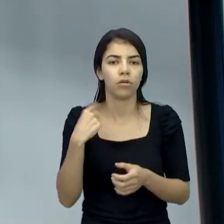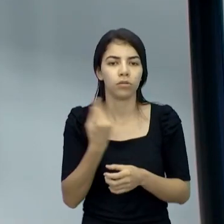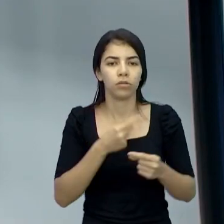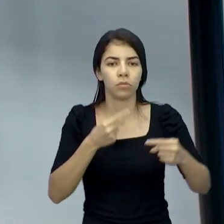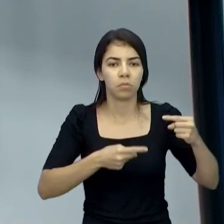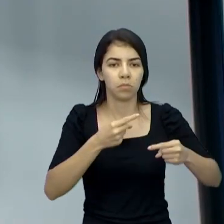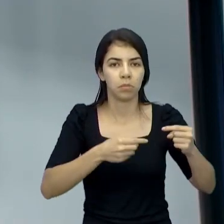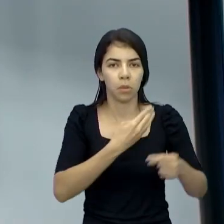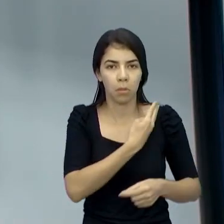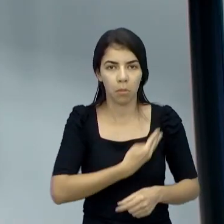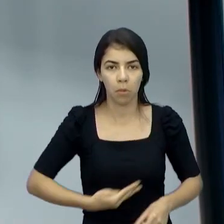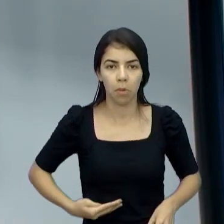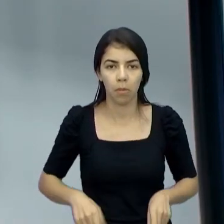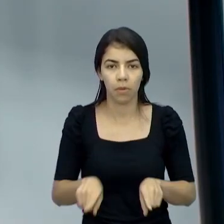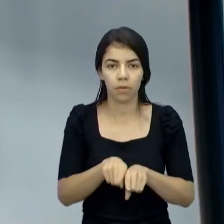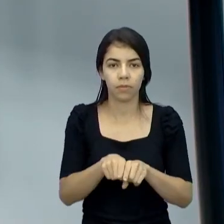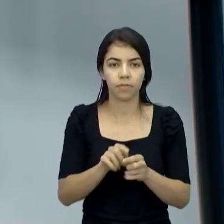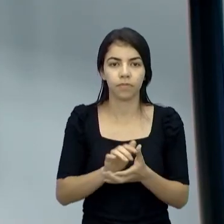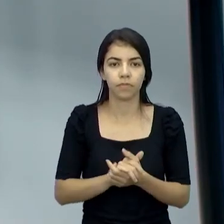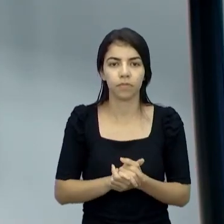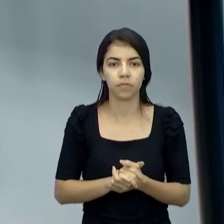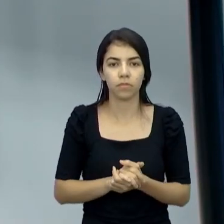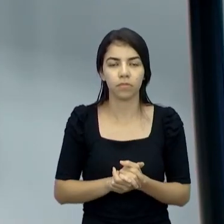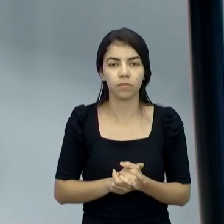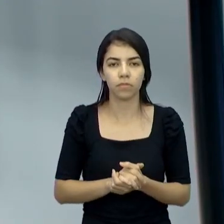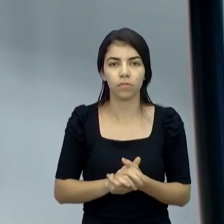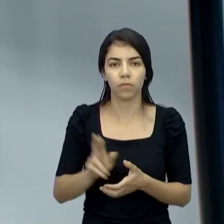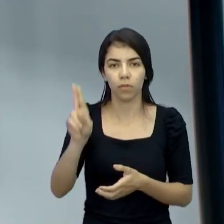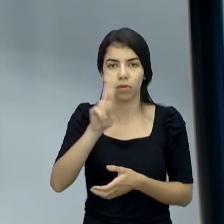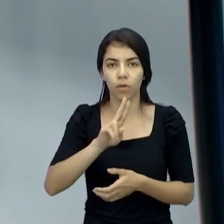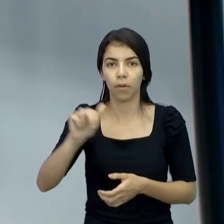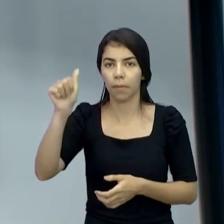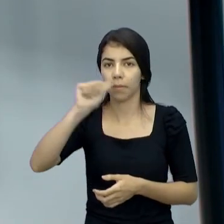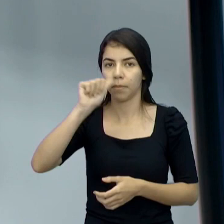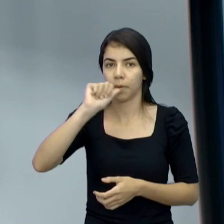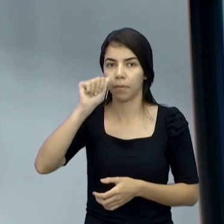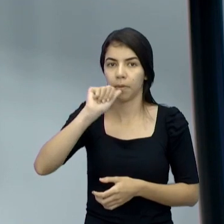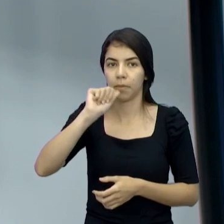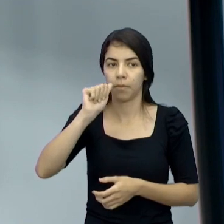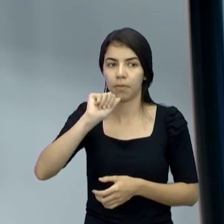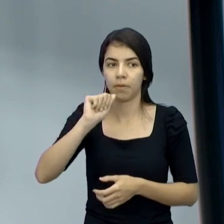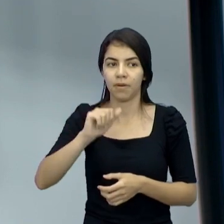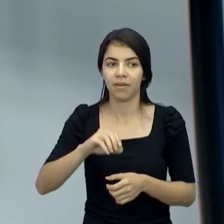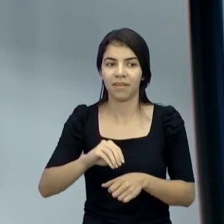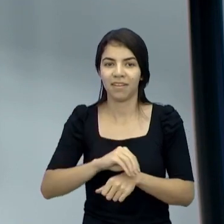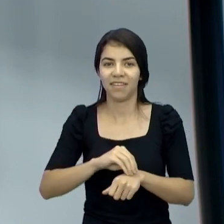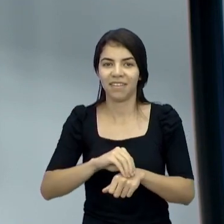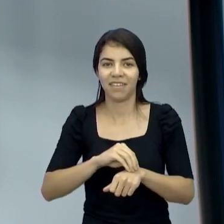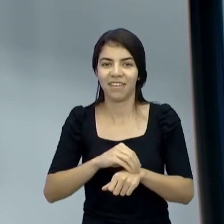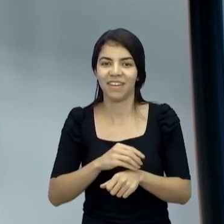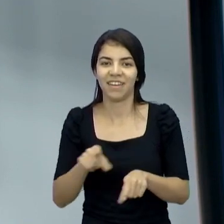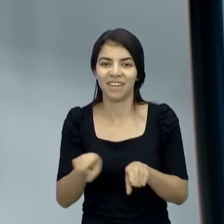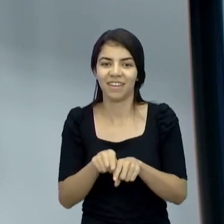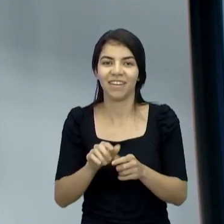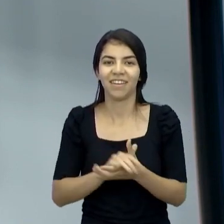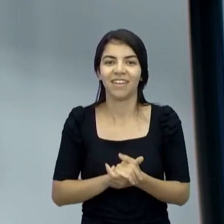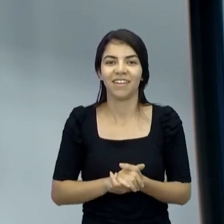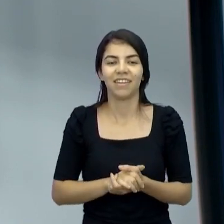políticas públicas aí para diminuição do consumo de bebidas alcoólicas, ela seria o quê? Ela